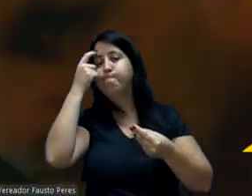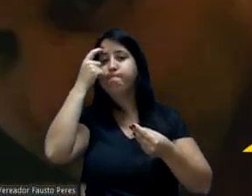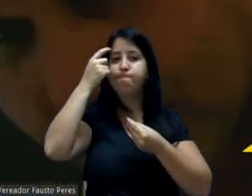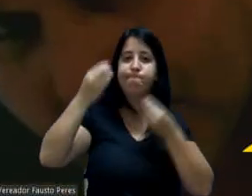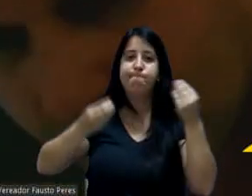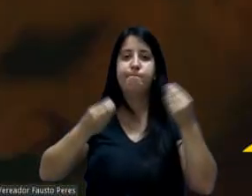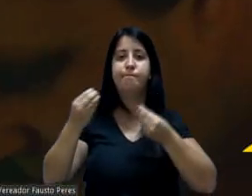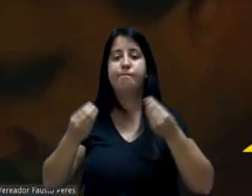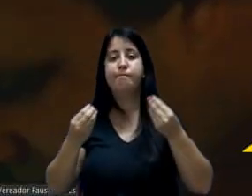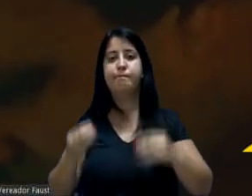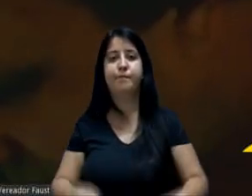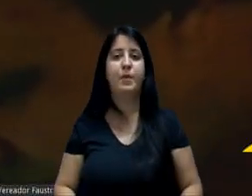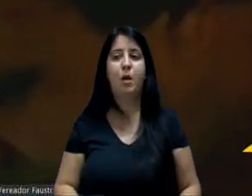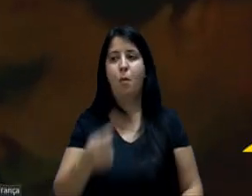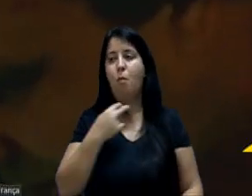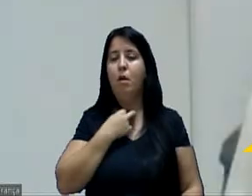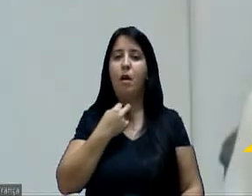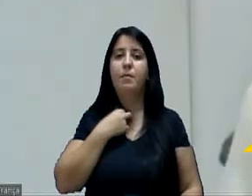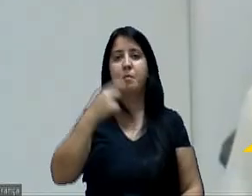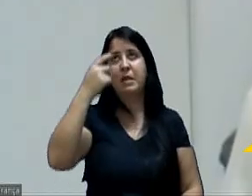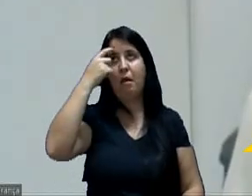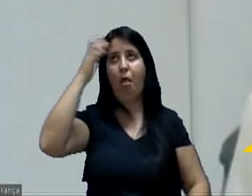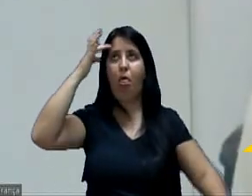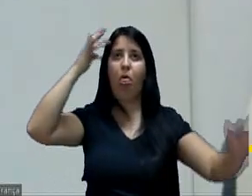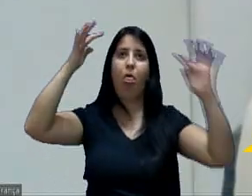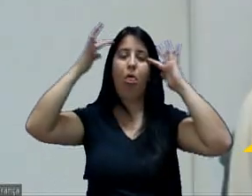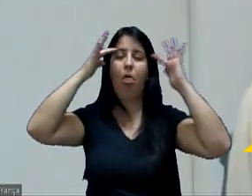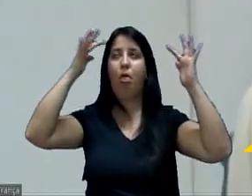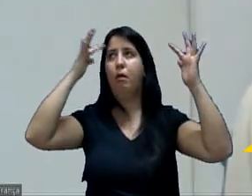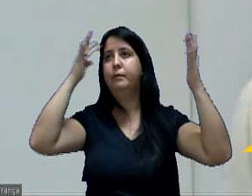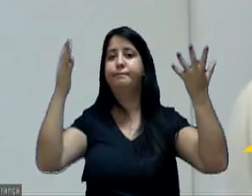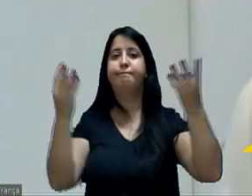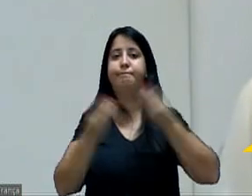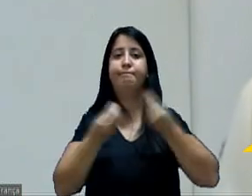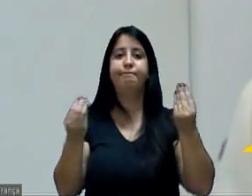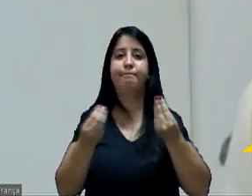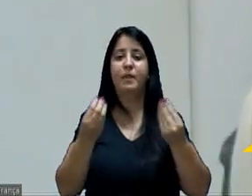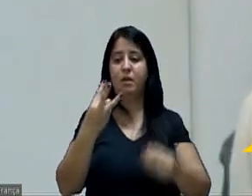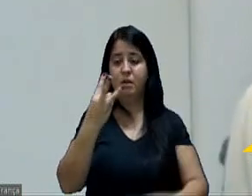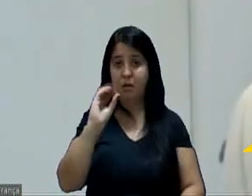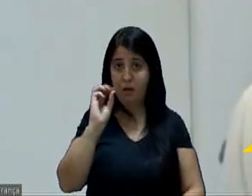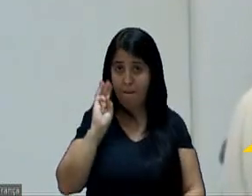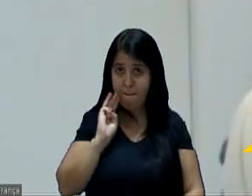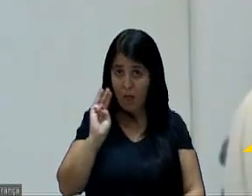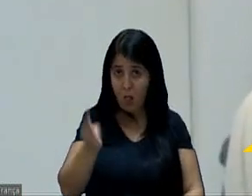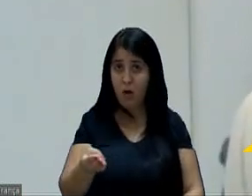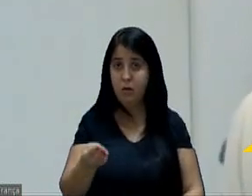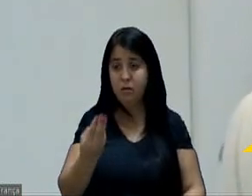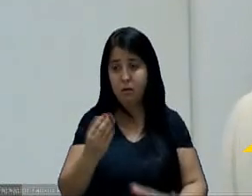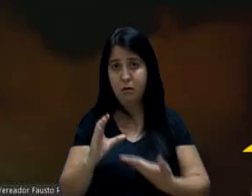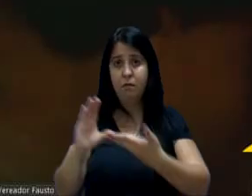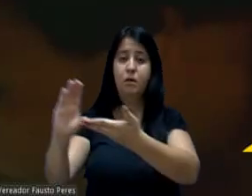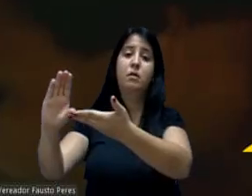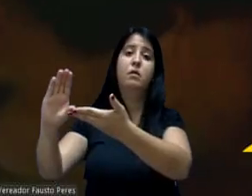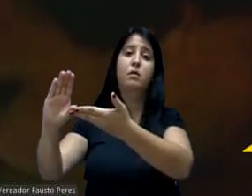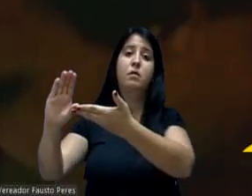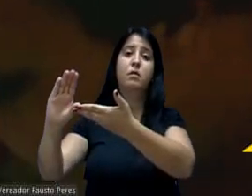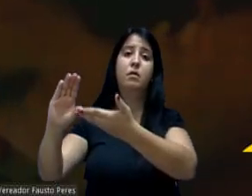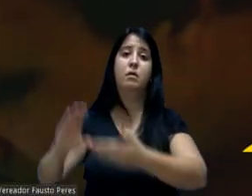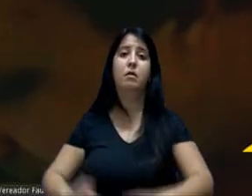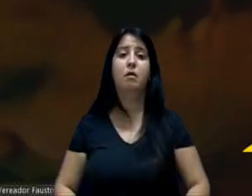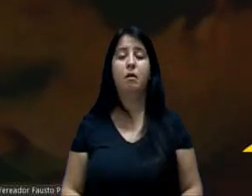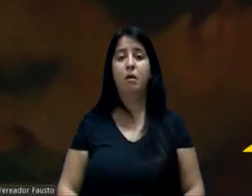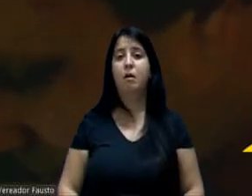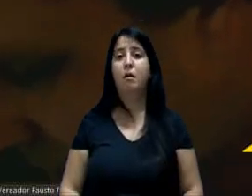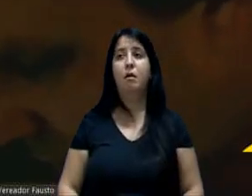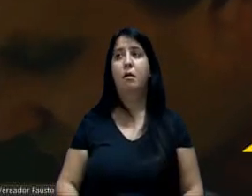amigo. Nós não podemos criar uma falsa ilusão que com esses 30 milhões que nós estamos passando, Silvano, tá ligo pra você. Isso